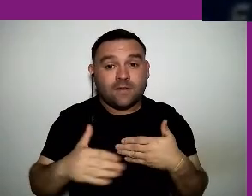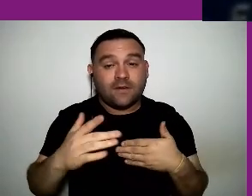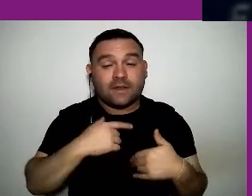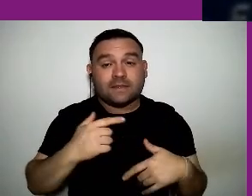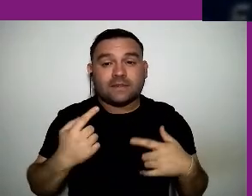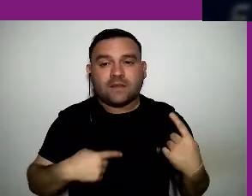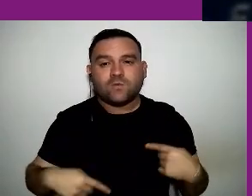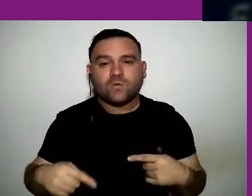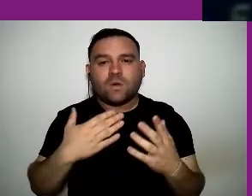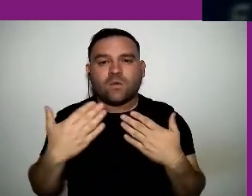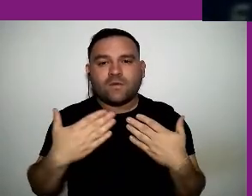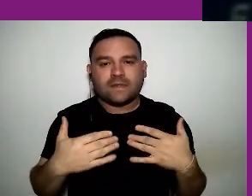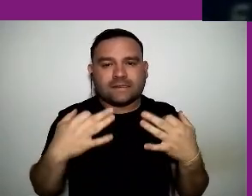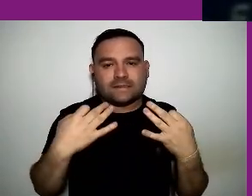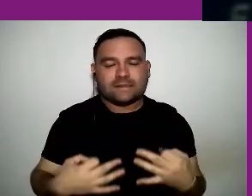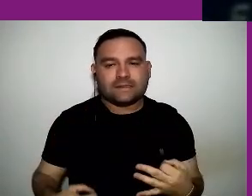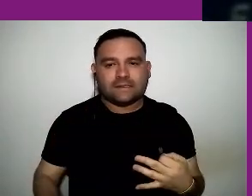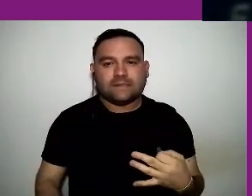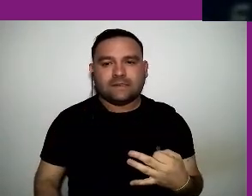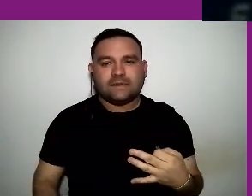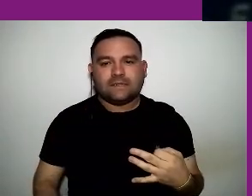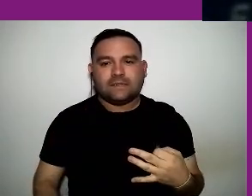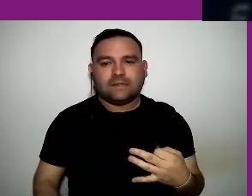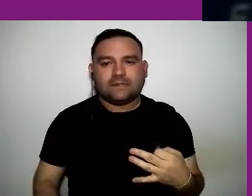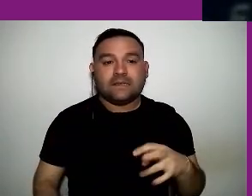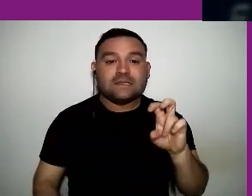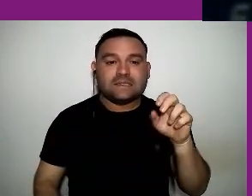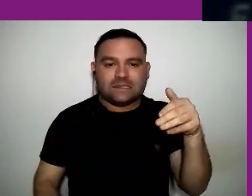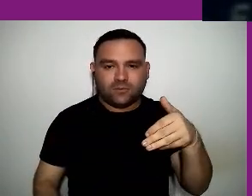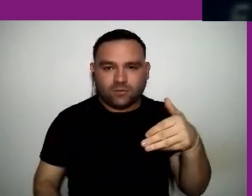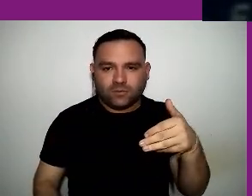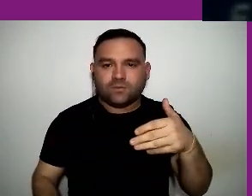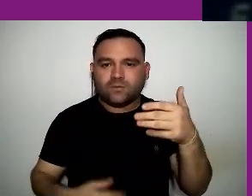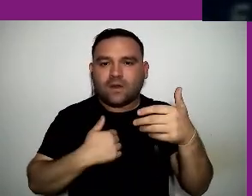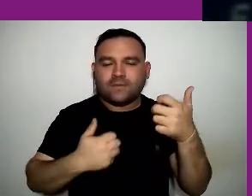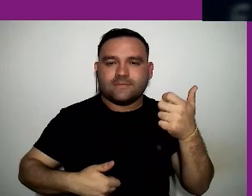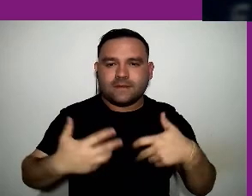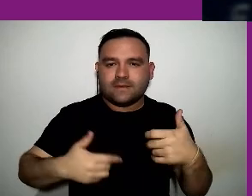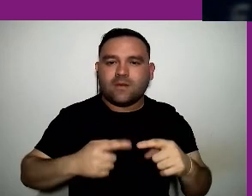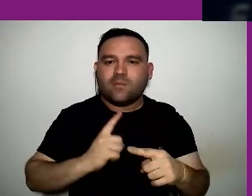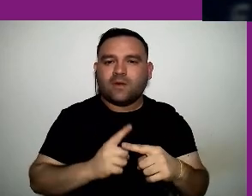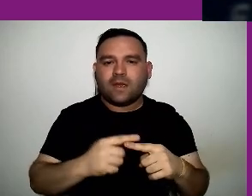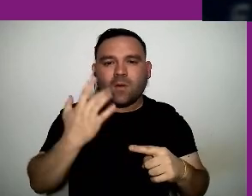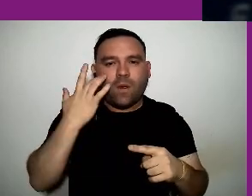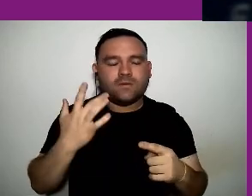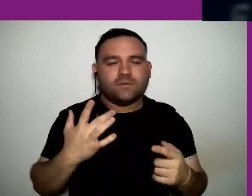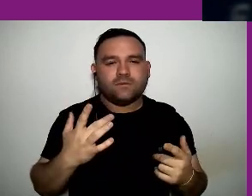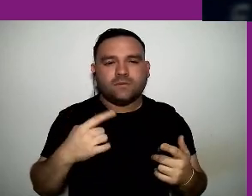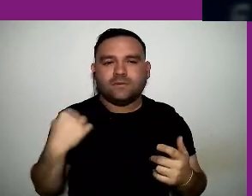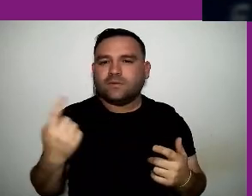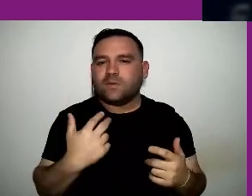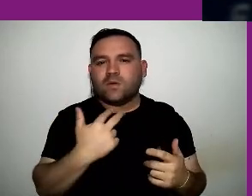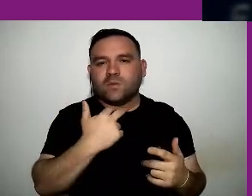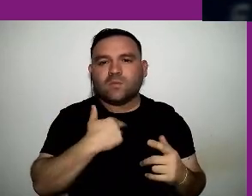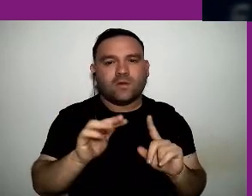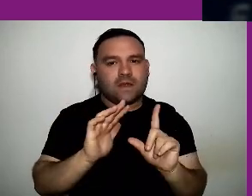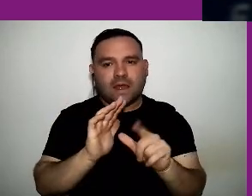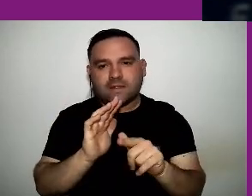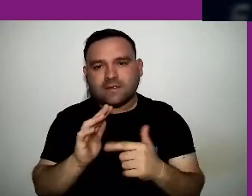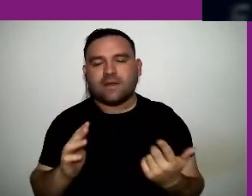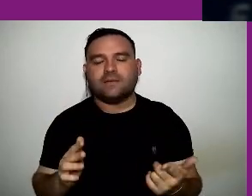uma discussão literalmente por 5 minutos, que eu acho que Isso daqui a gente não pode